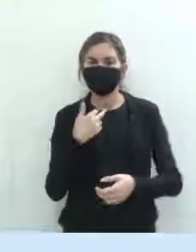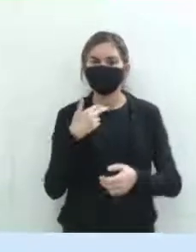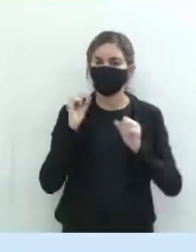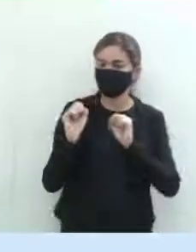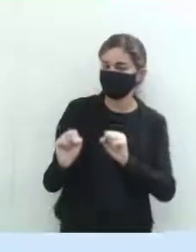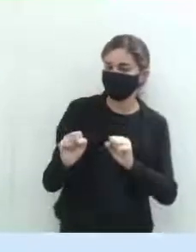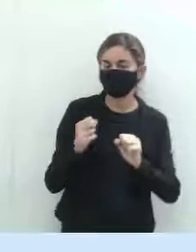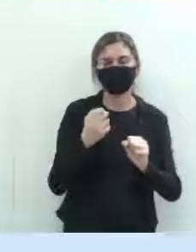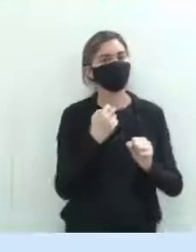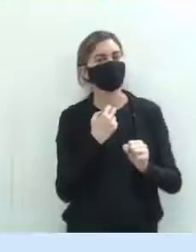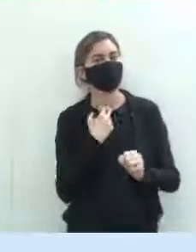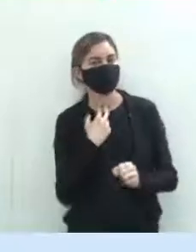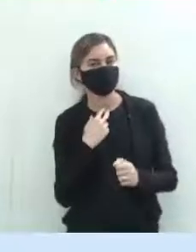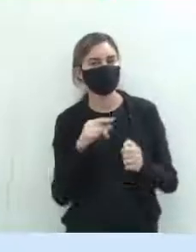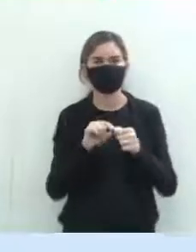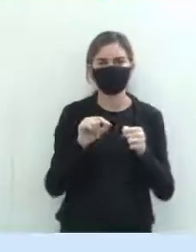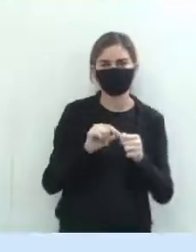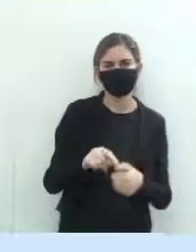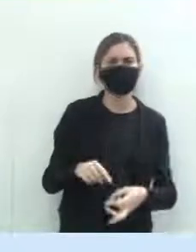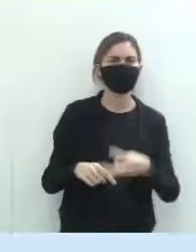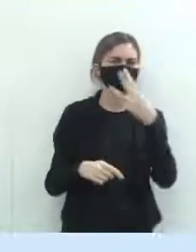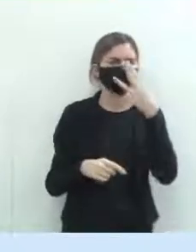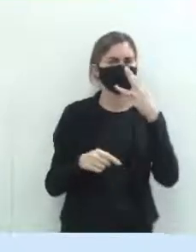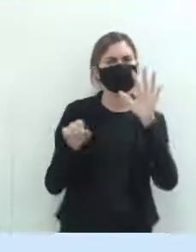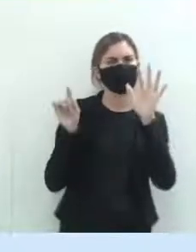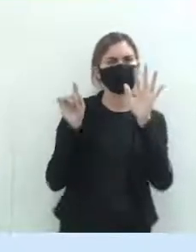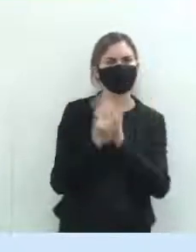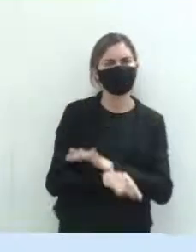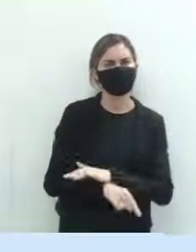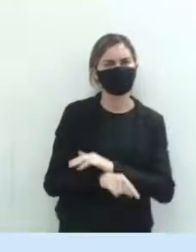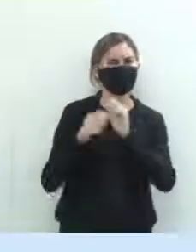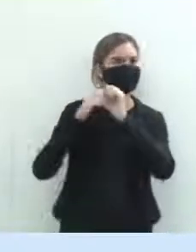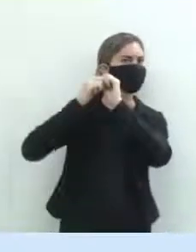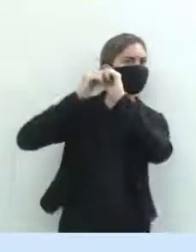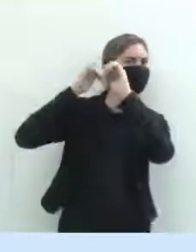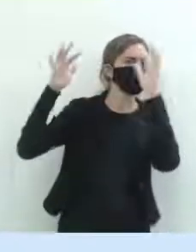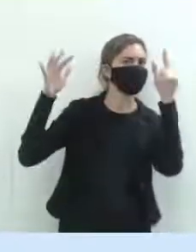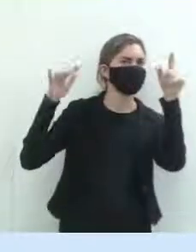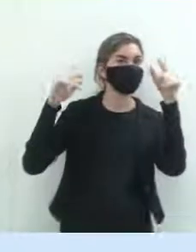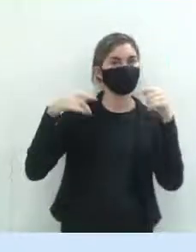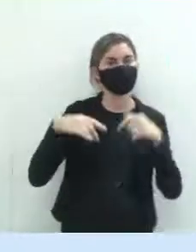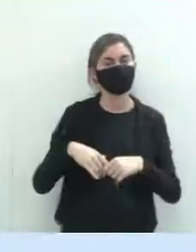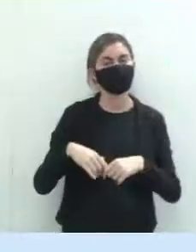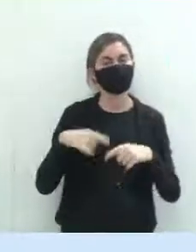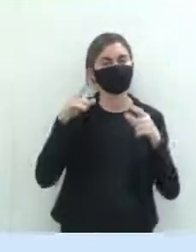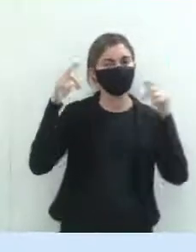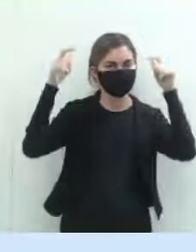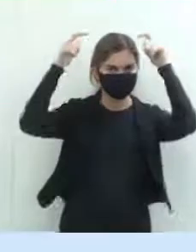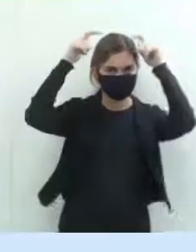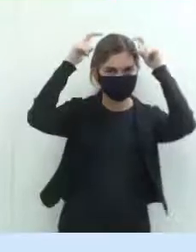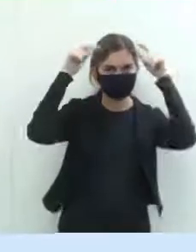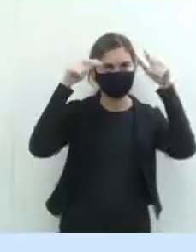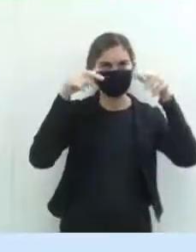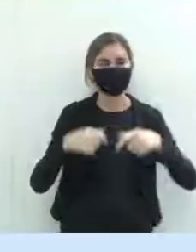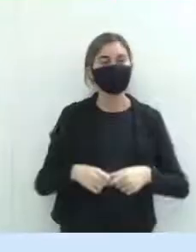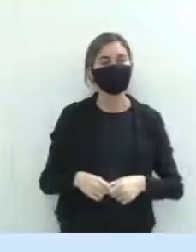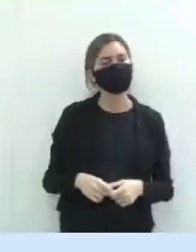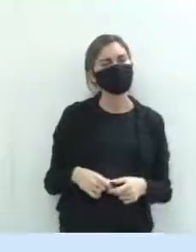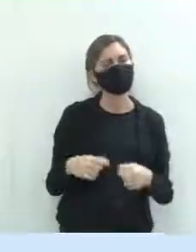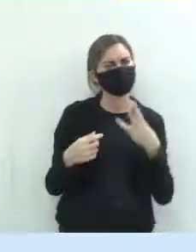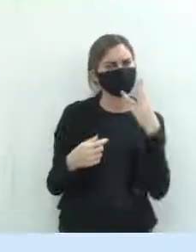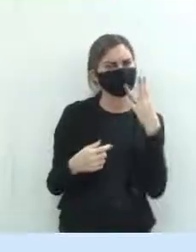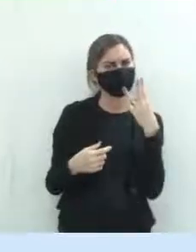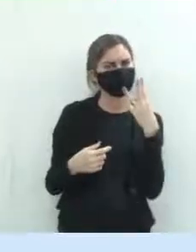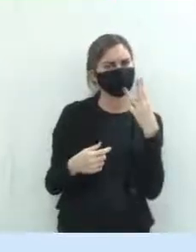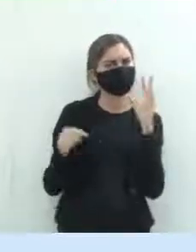ok? Então, 3 perguntas precisam nortear. Olha os anjinhos aí, ó. Olha os anjinhos. 3 perguntas